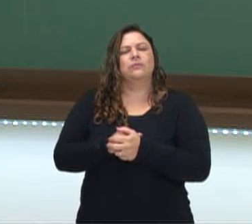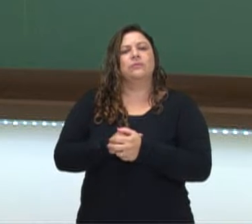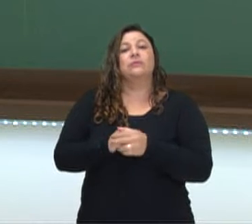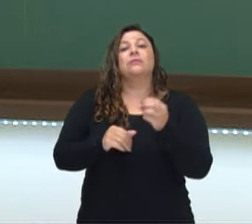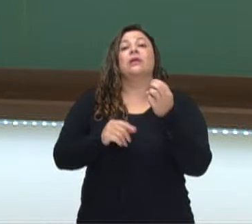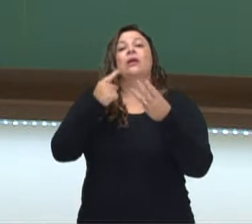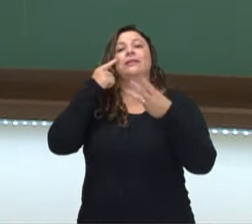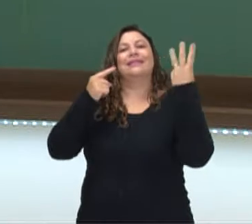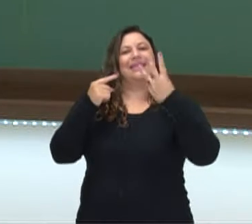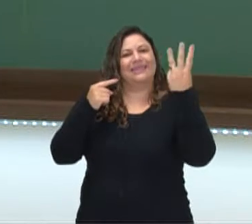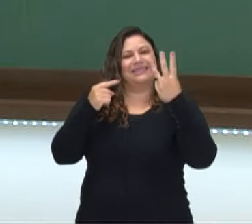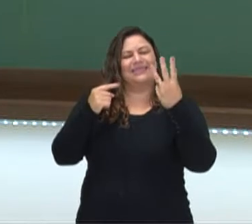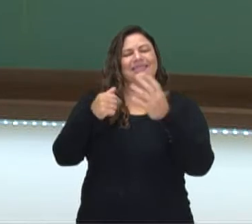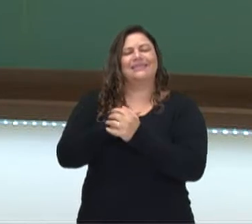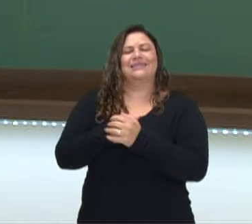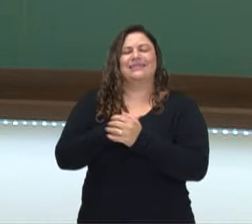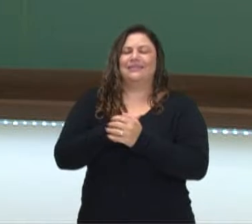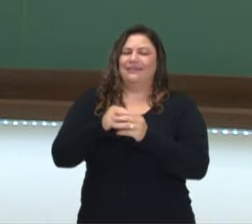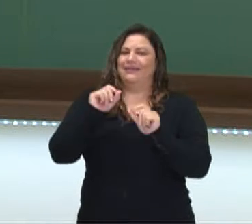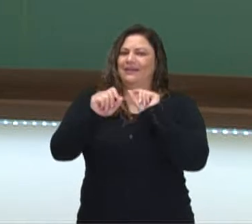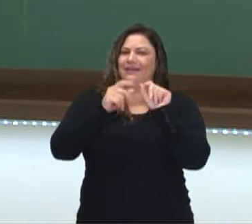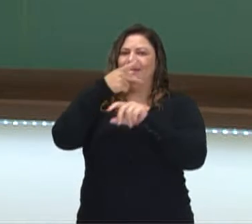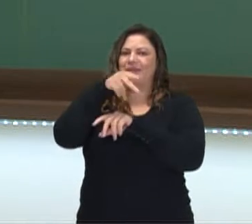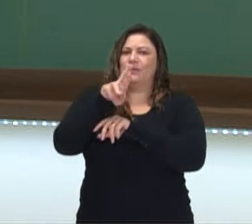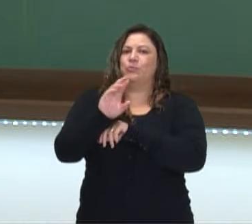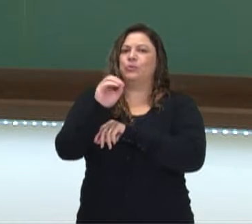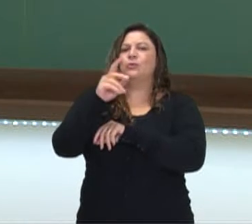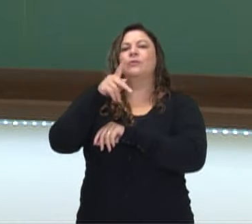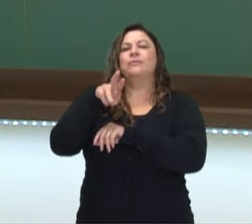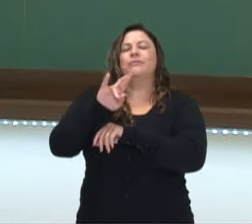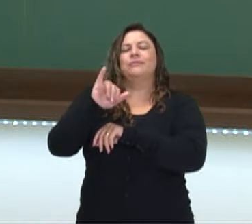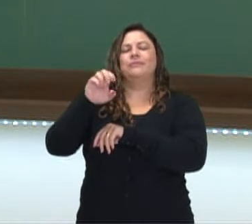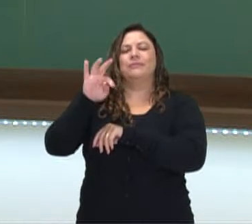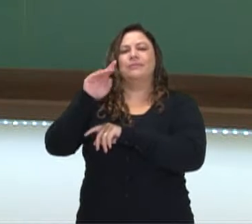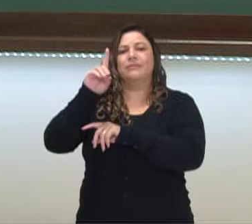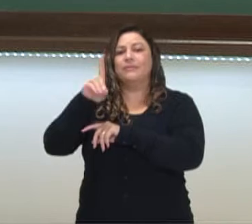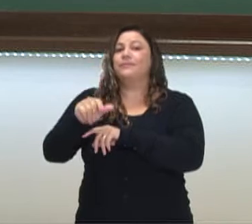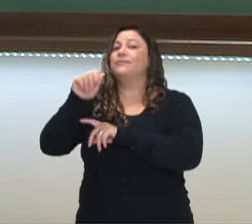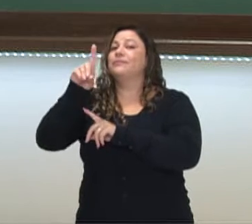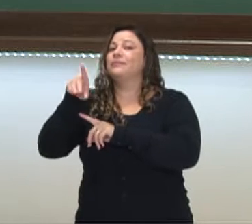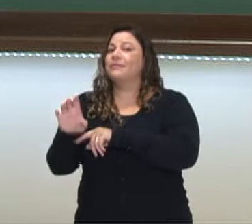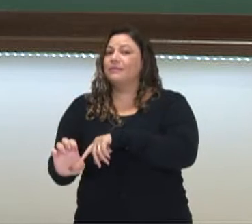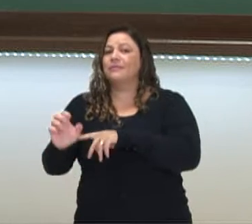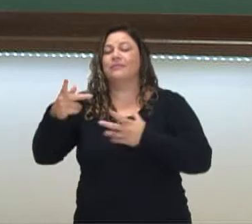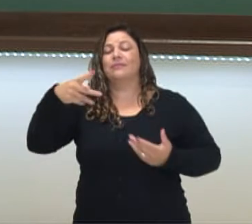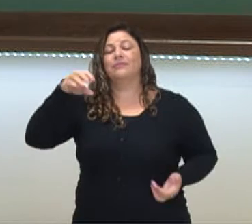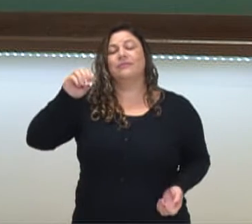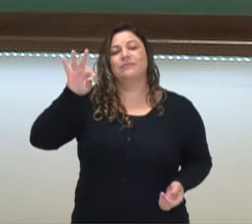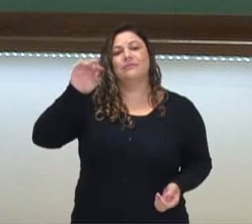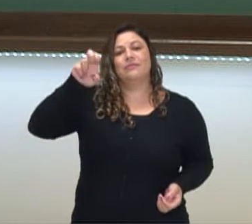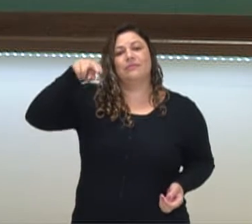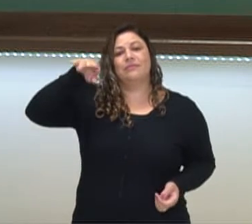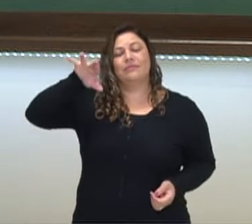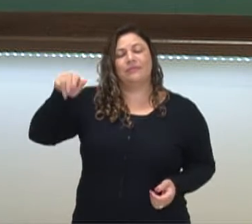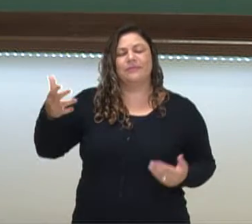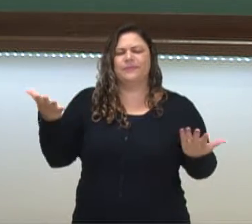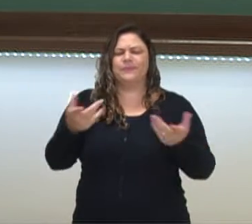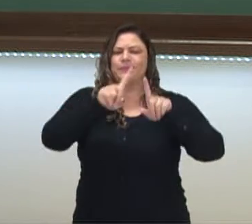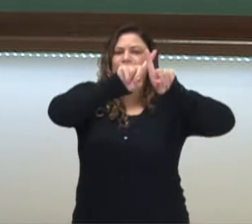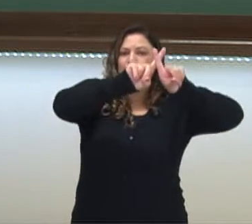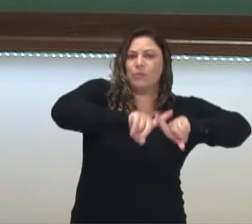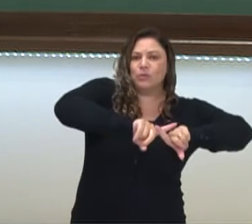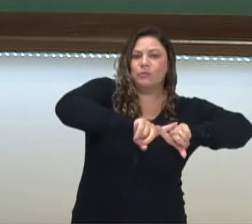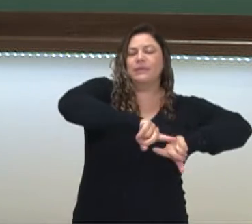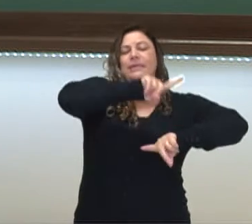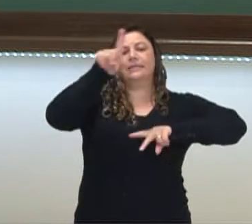Terceira propriedade de potências, por quê? Porque existem outras duas. Quem que é a primeira propriedade e a segunda propriedade? É a multiplicação